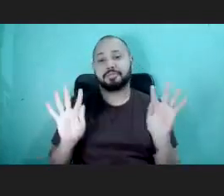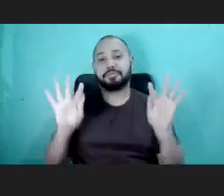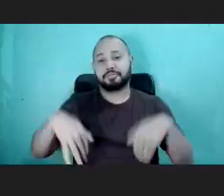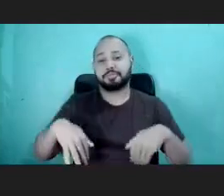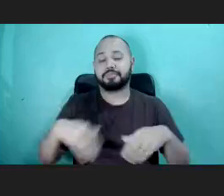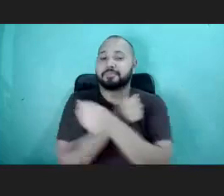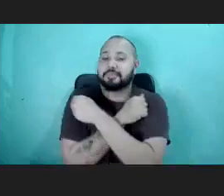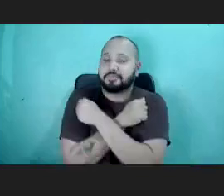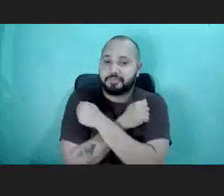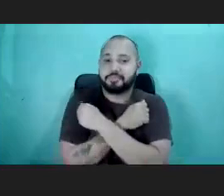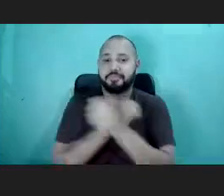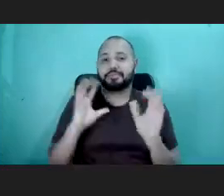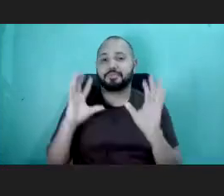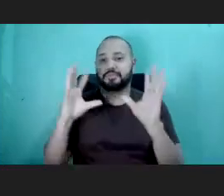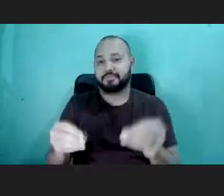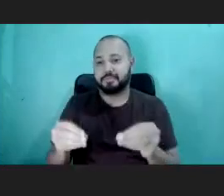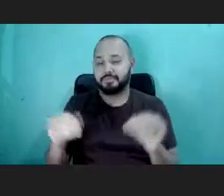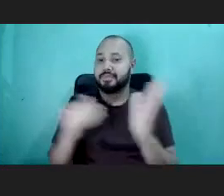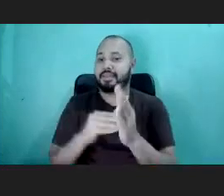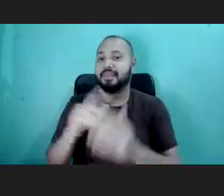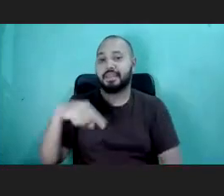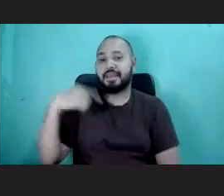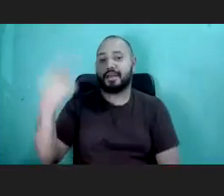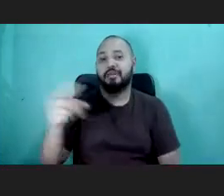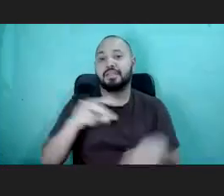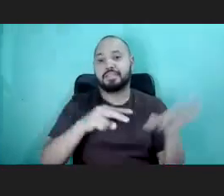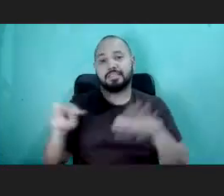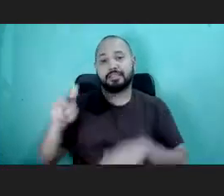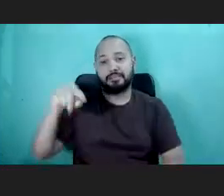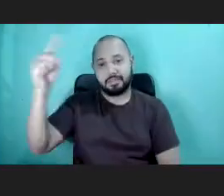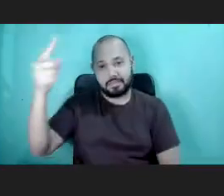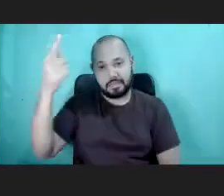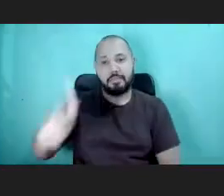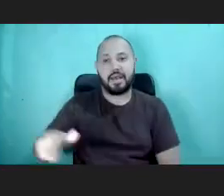abraço a todo mundo e até a próxima, semana que vem tem mais.